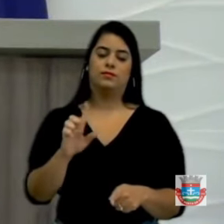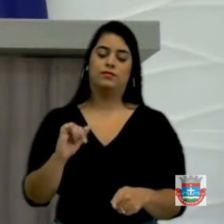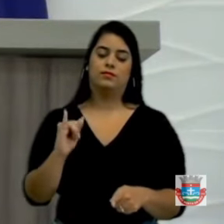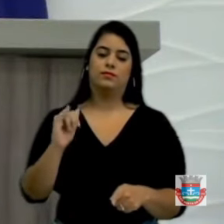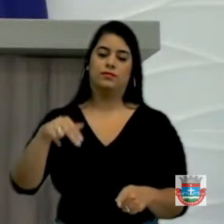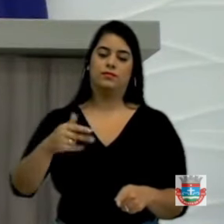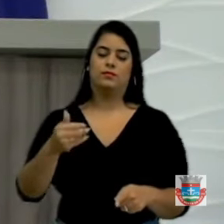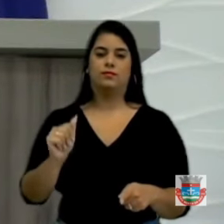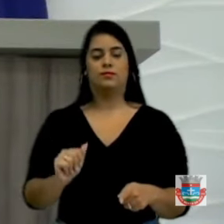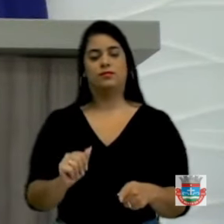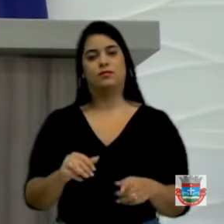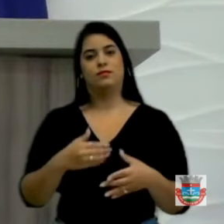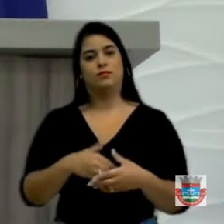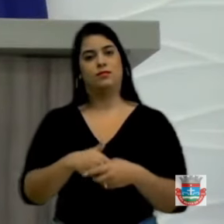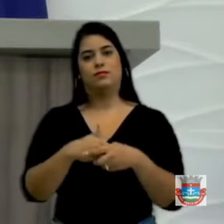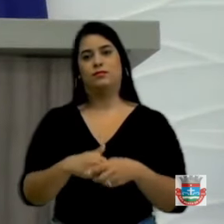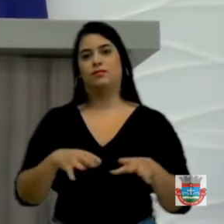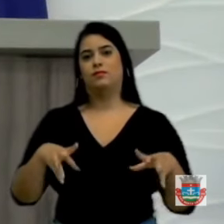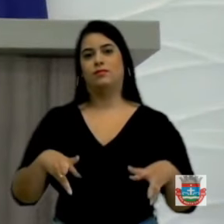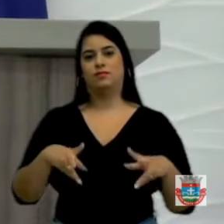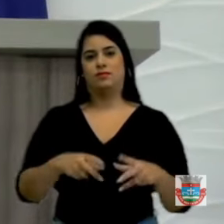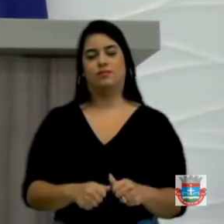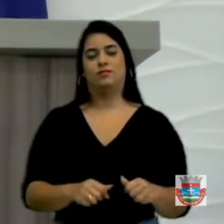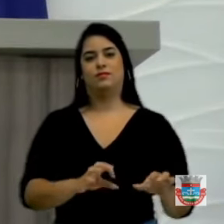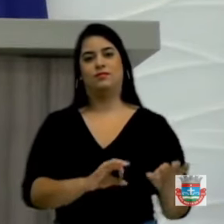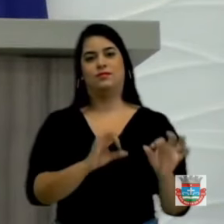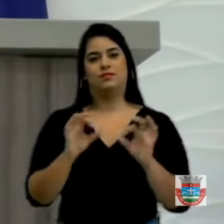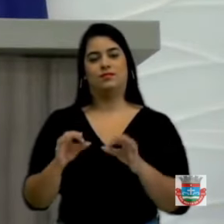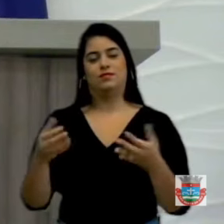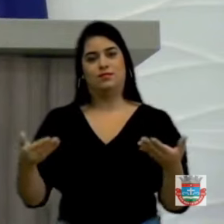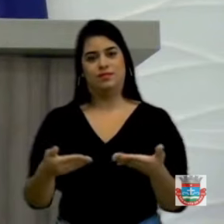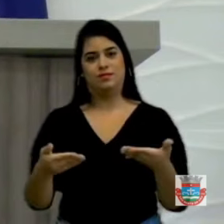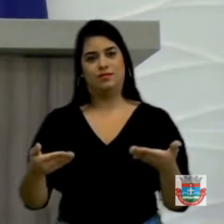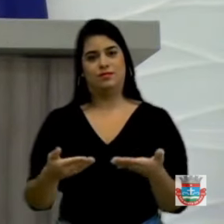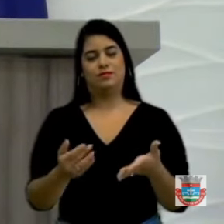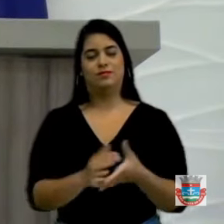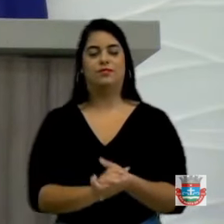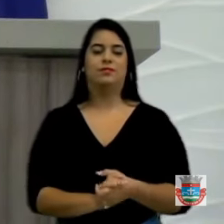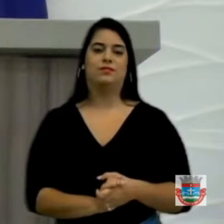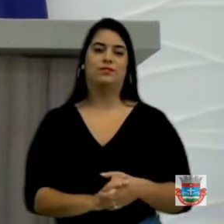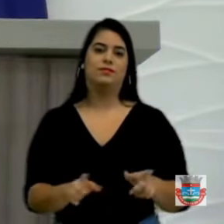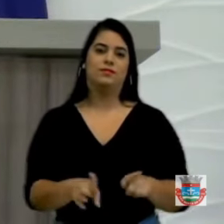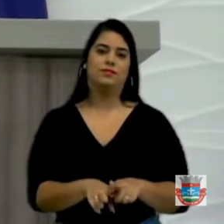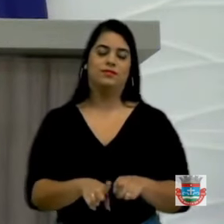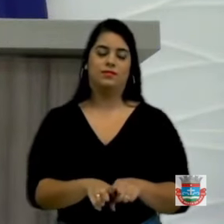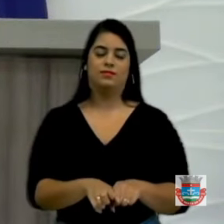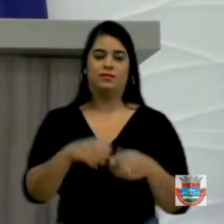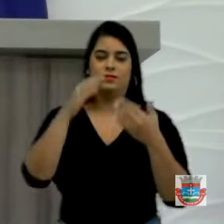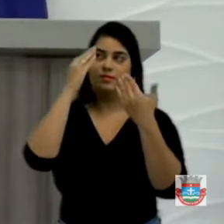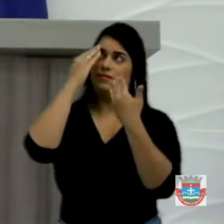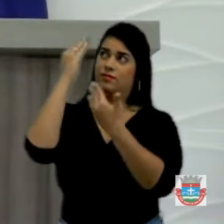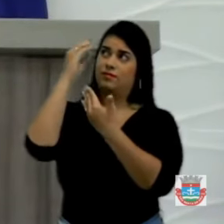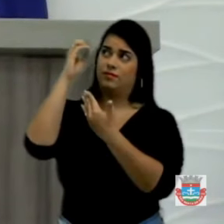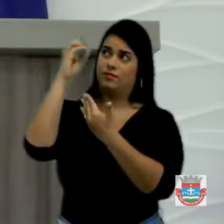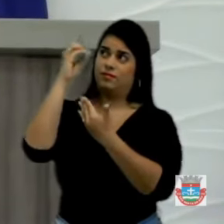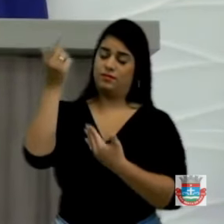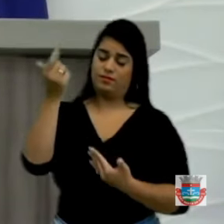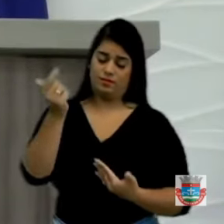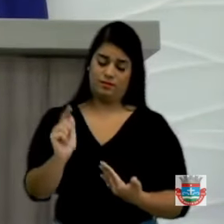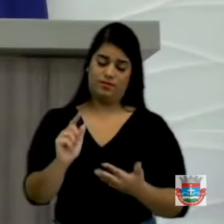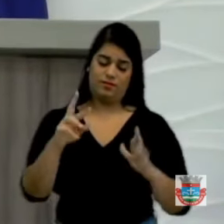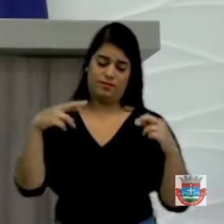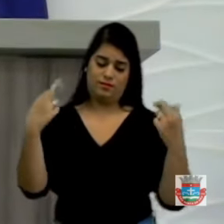seu nome, Terezinha, cumprimento a todos que estão nos acompanhando neste momento e quero também agradecer a Deus por mais uma reunião nesta